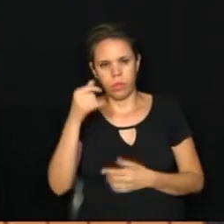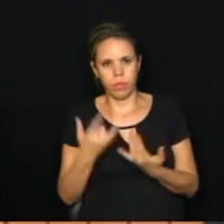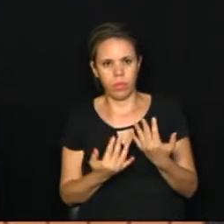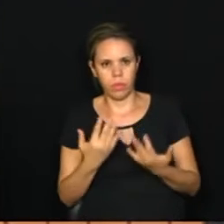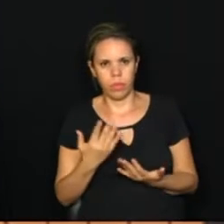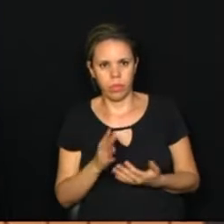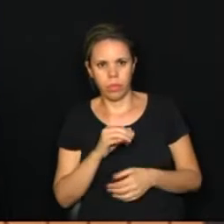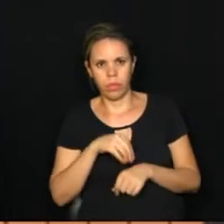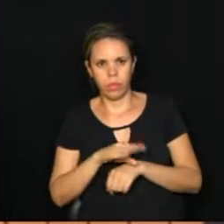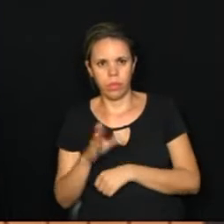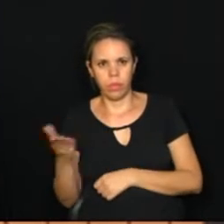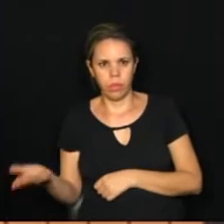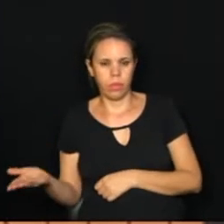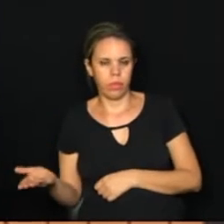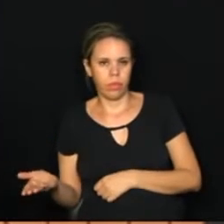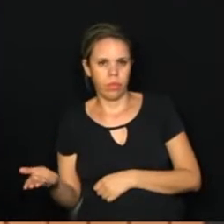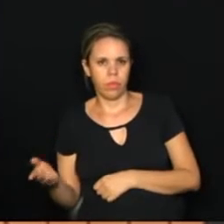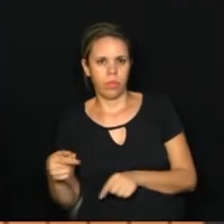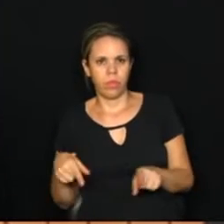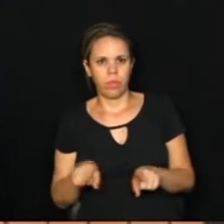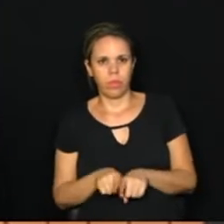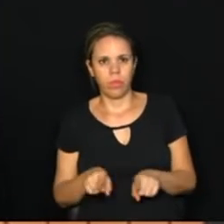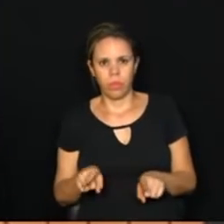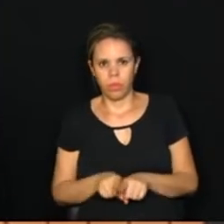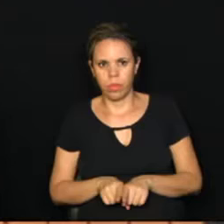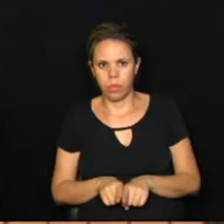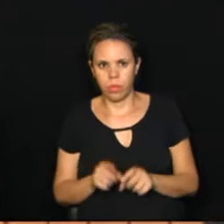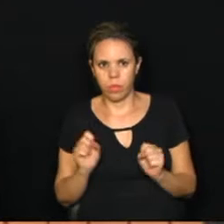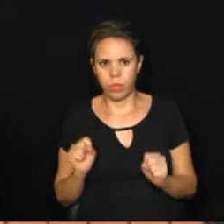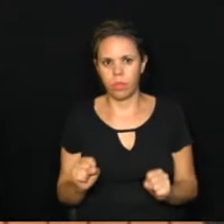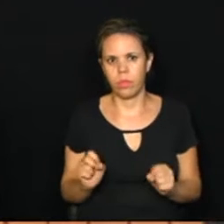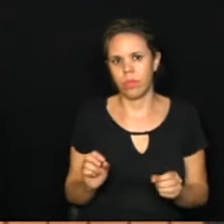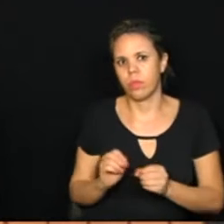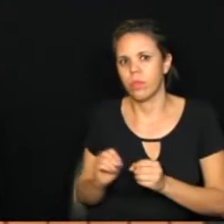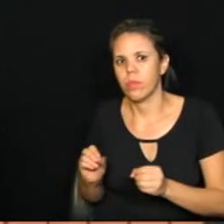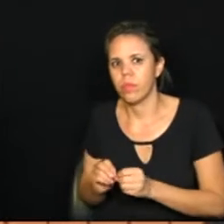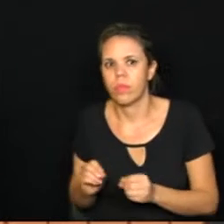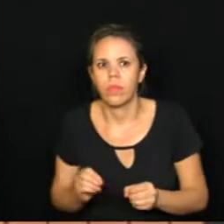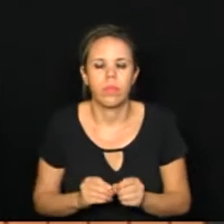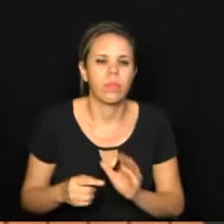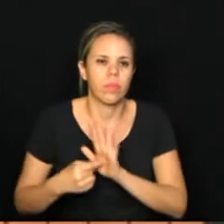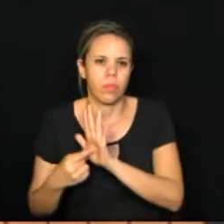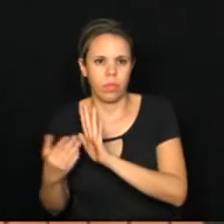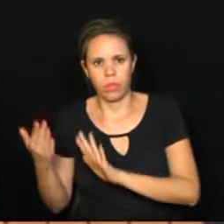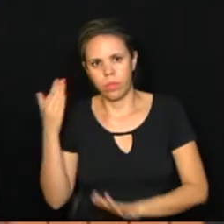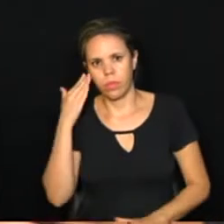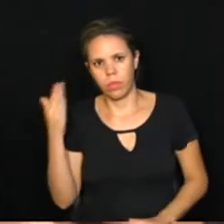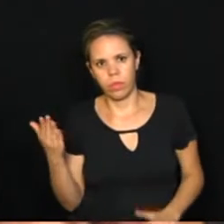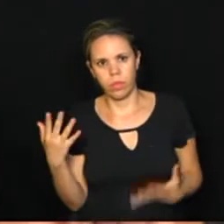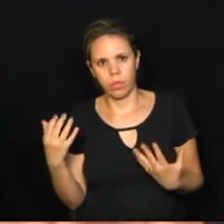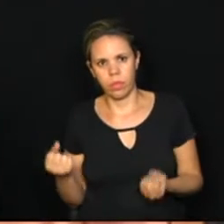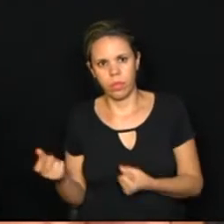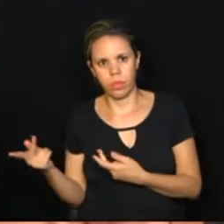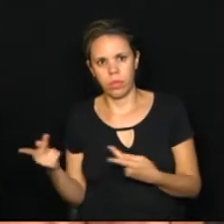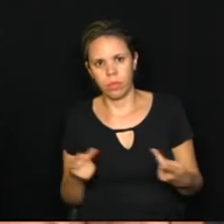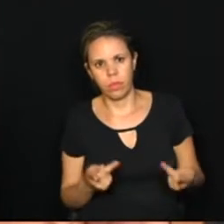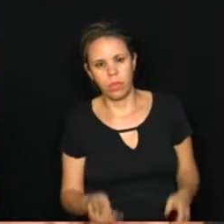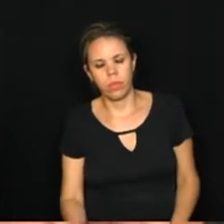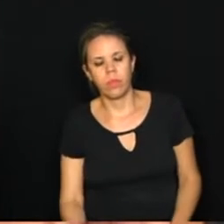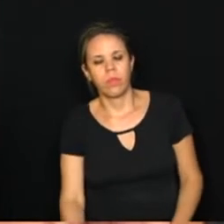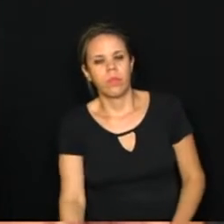Então, já passo para o Kays e para ele também poder aí fazer um pouco a sua apresentação. Obrigado por ter aceito o convite, Kays.